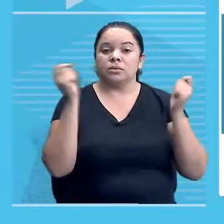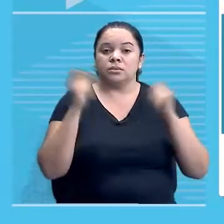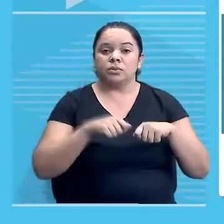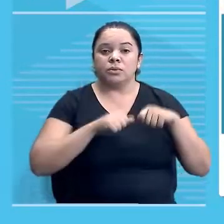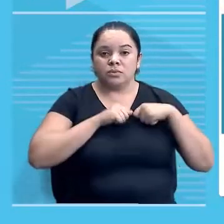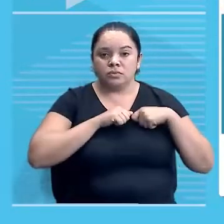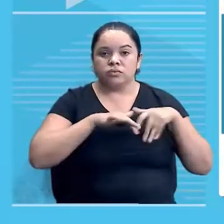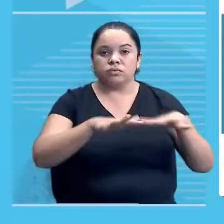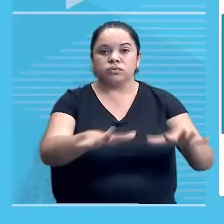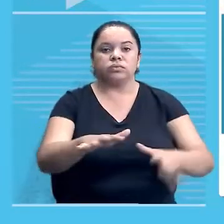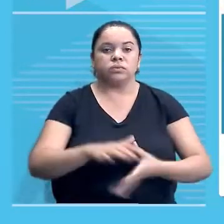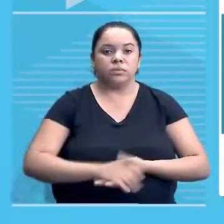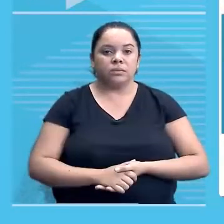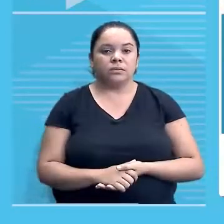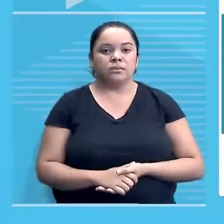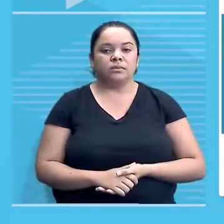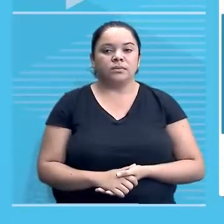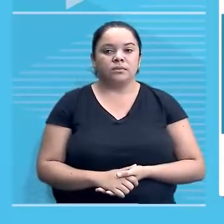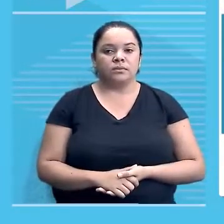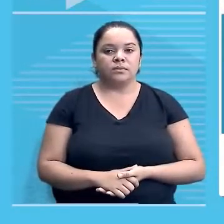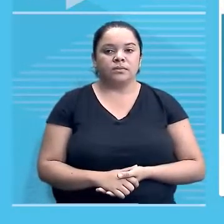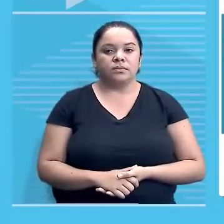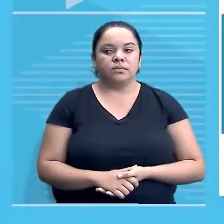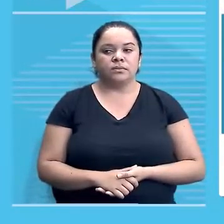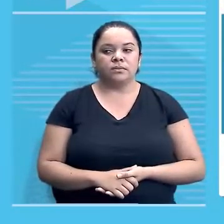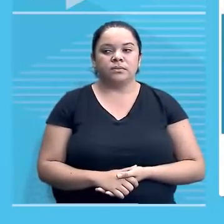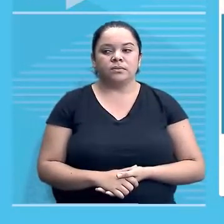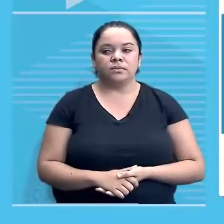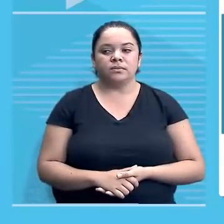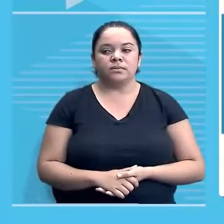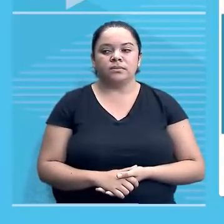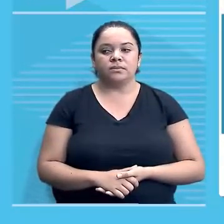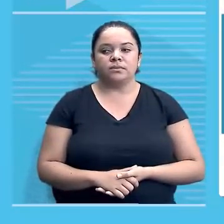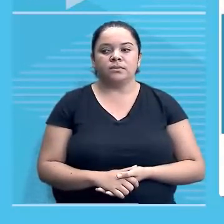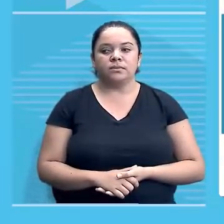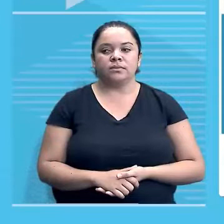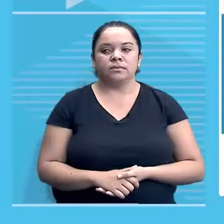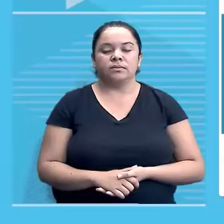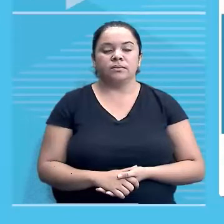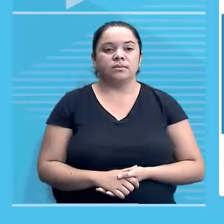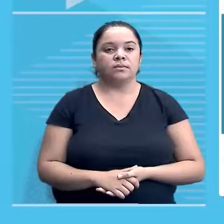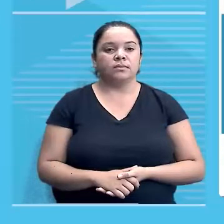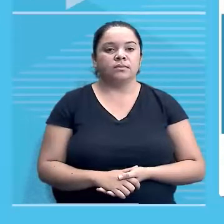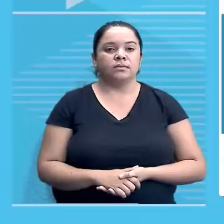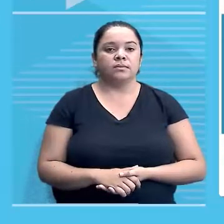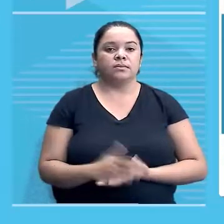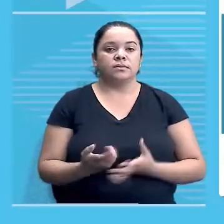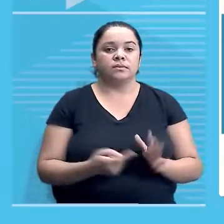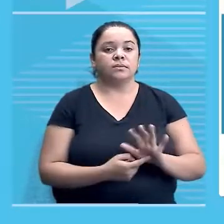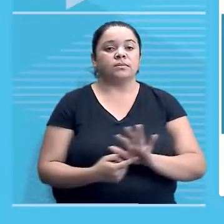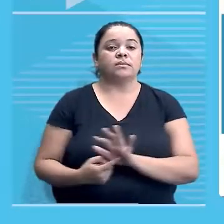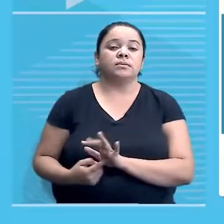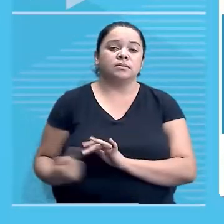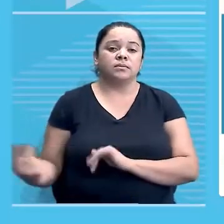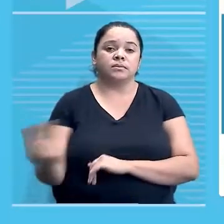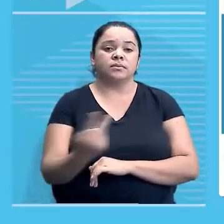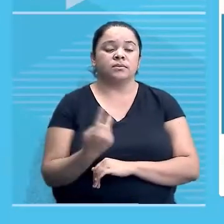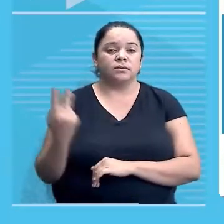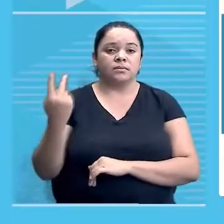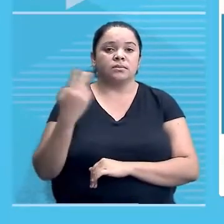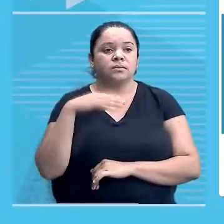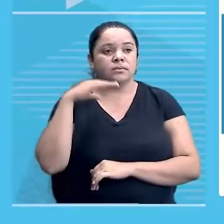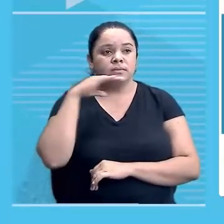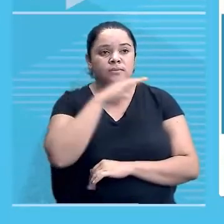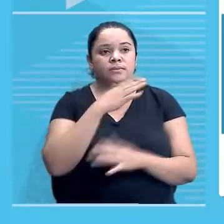procurar determinar o valor de calor que eu vou trocar